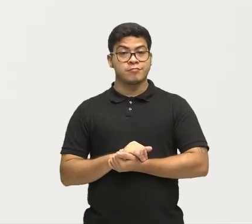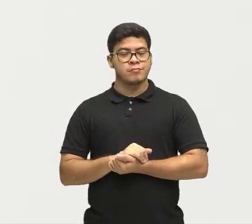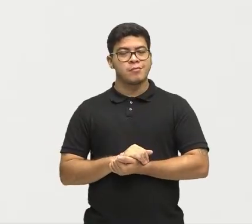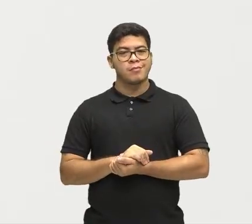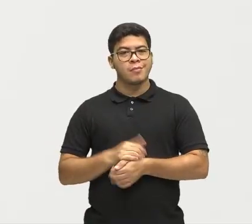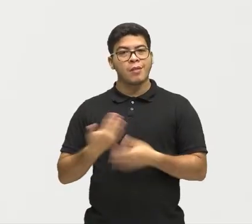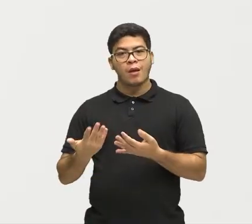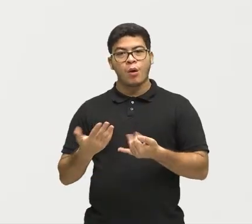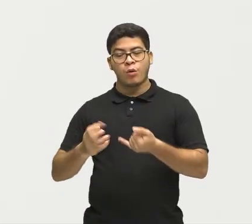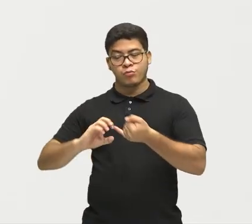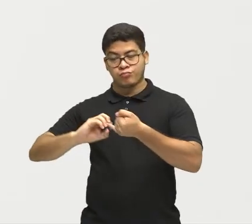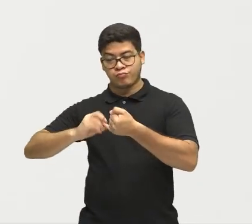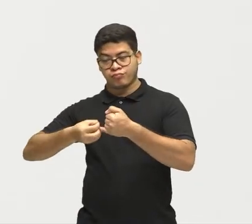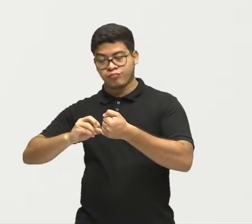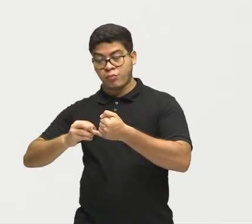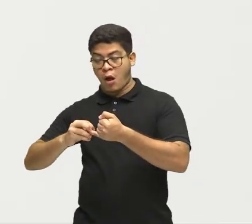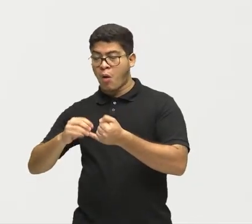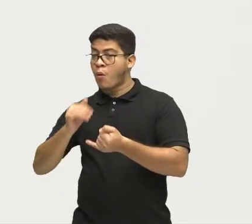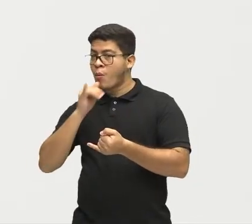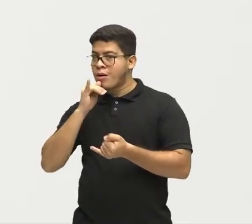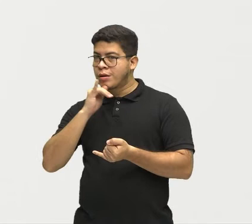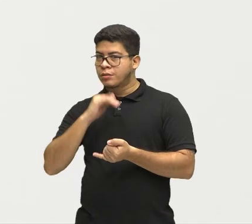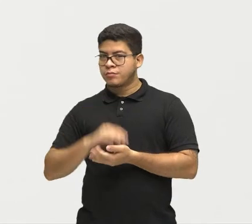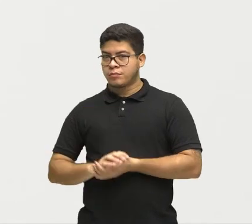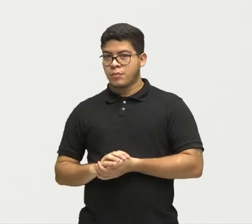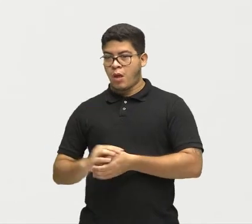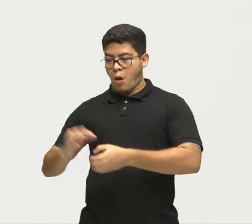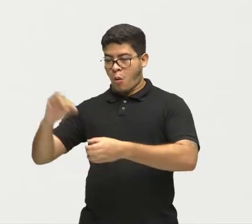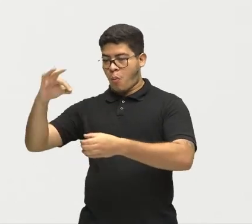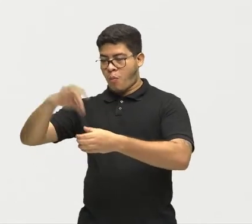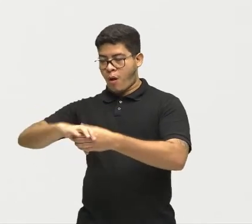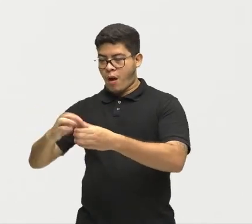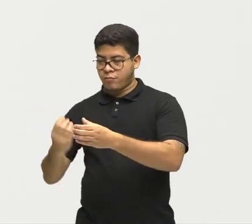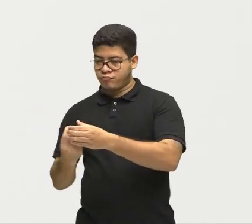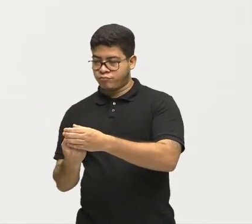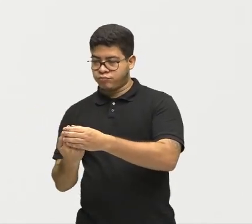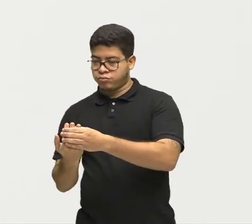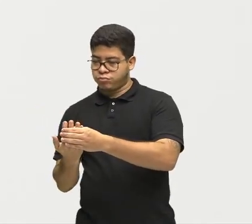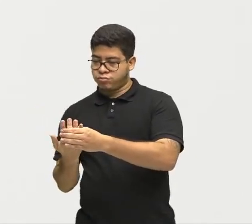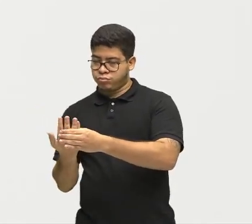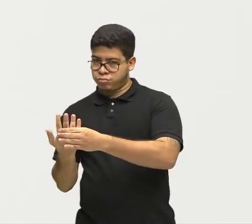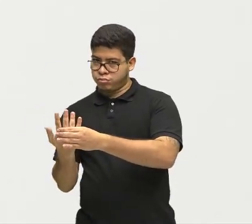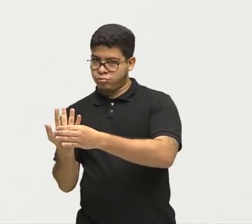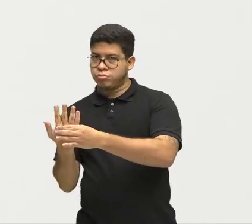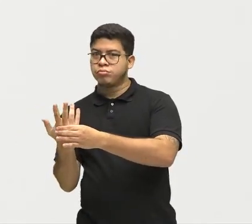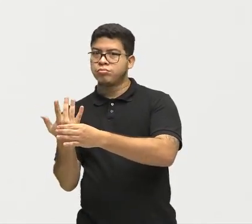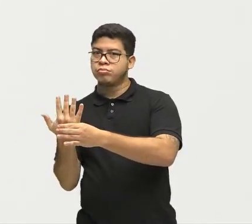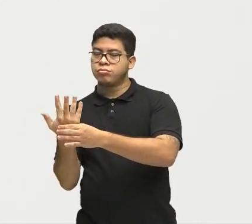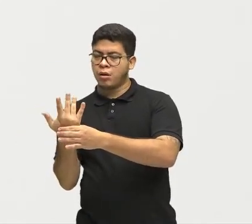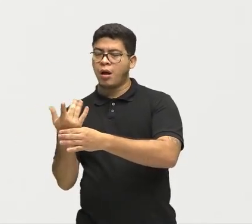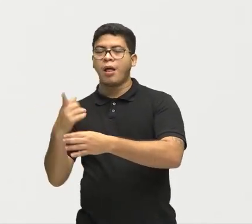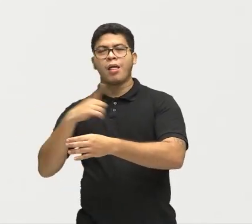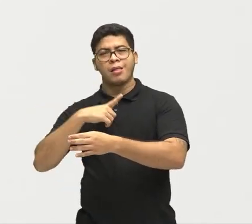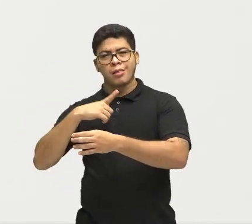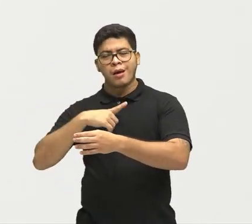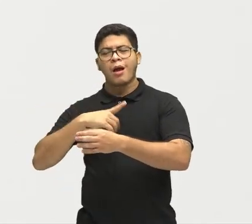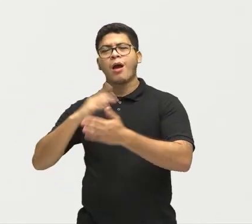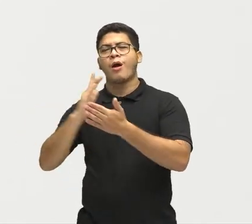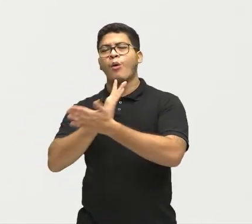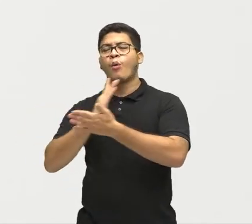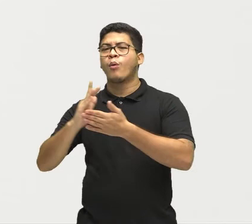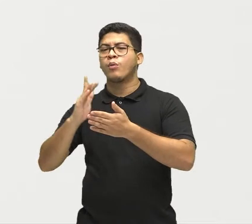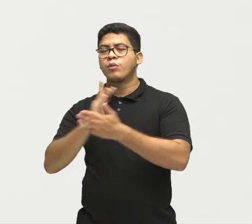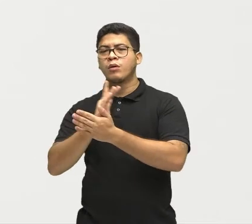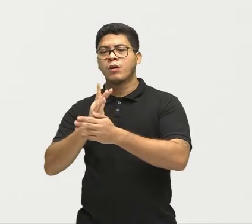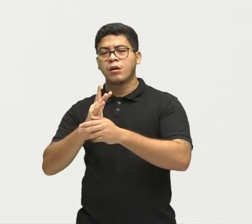sentido. Você tem a plantação e você vai ter um ambiente que favoreça, a gente está falando de luz solar, a gente